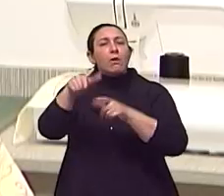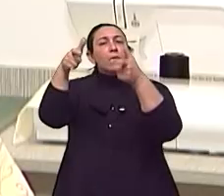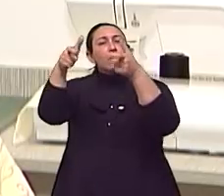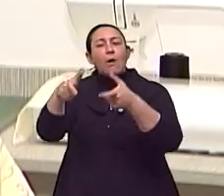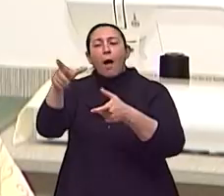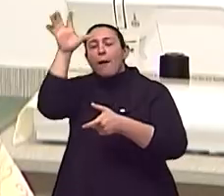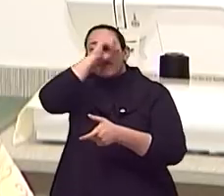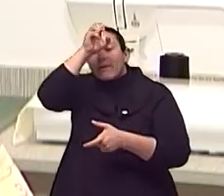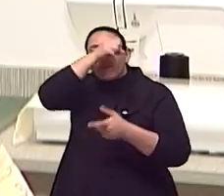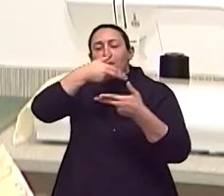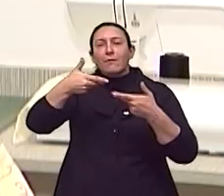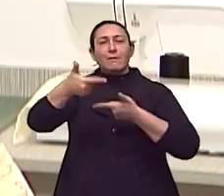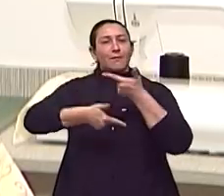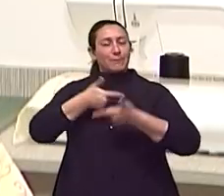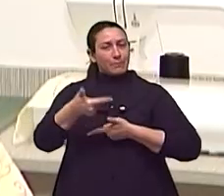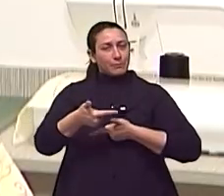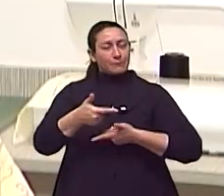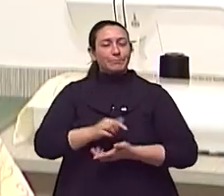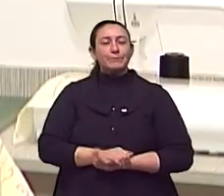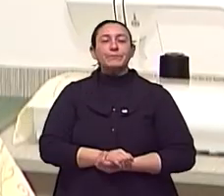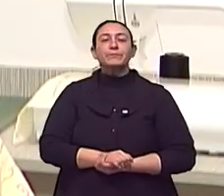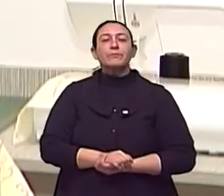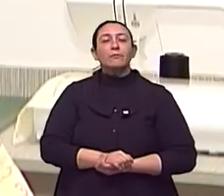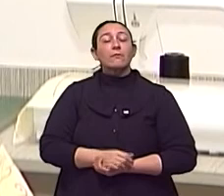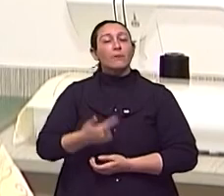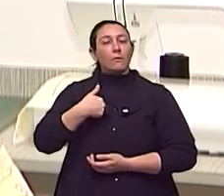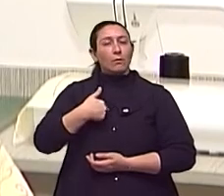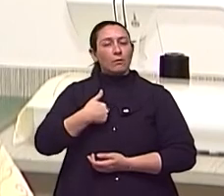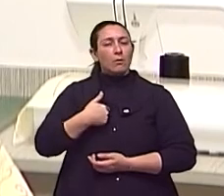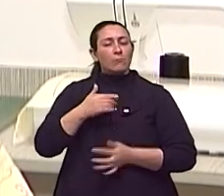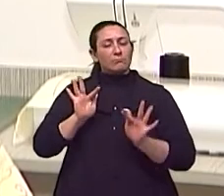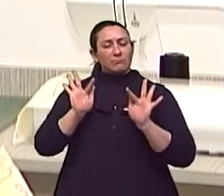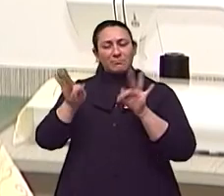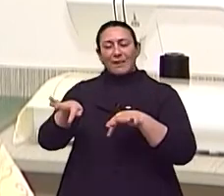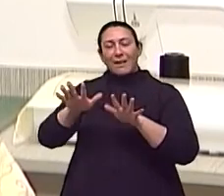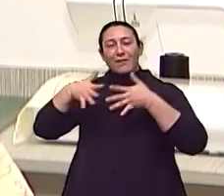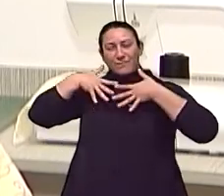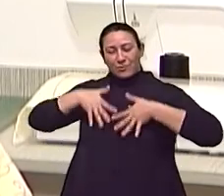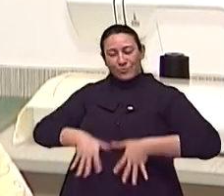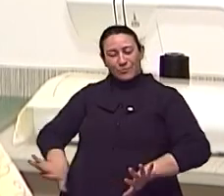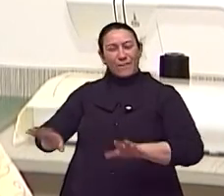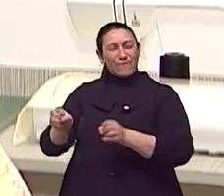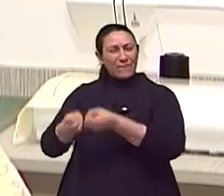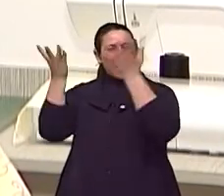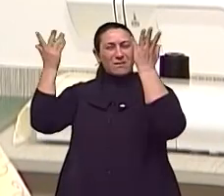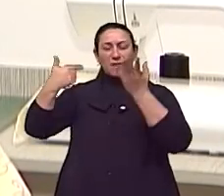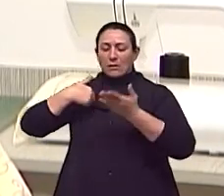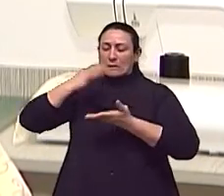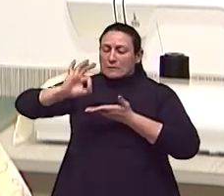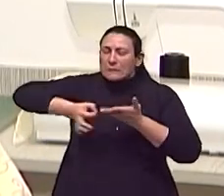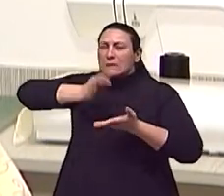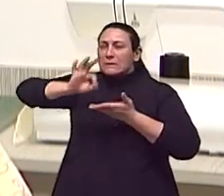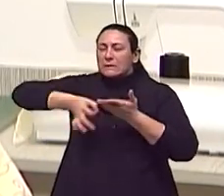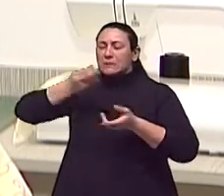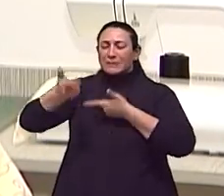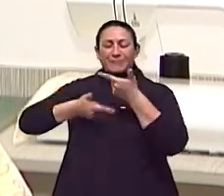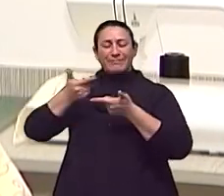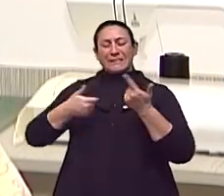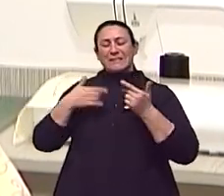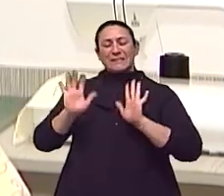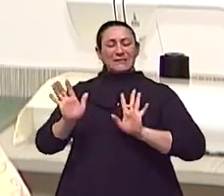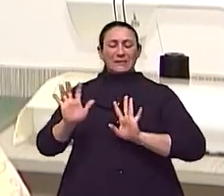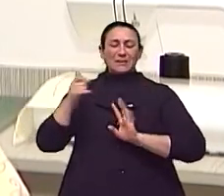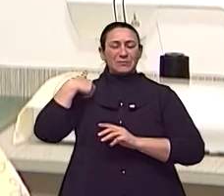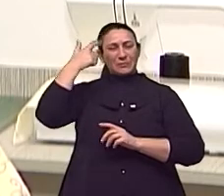eu resolvi parar de bordar vestido de festa ela não queria mais compromisso assim com o